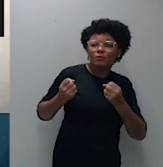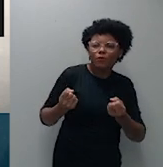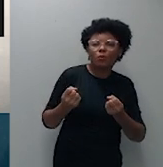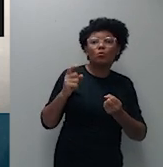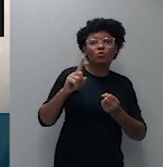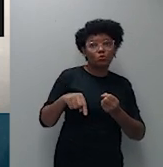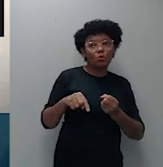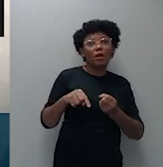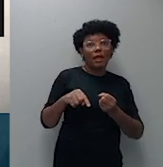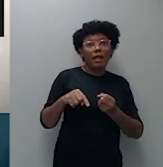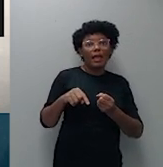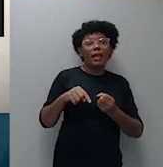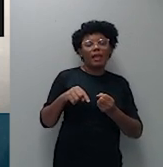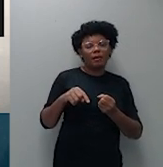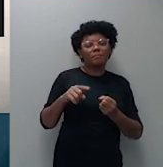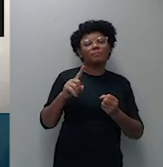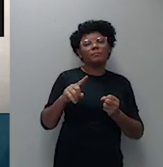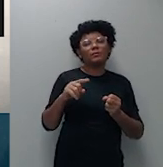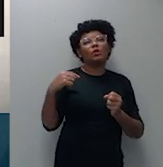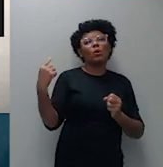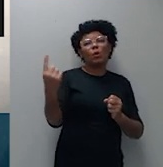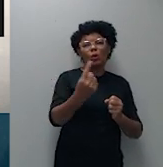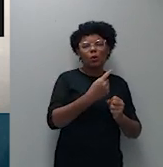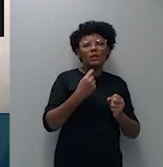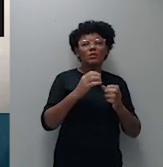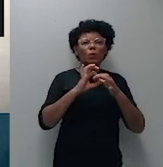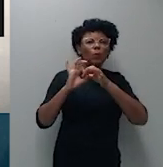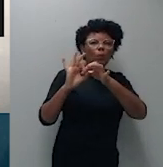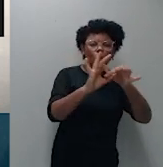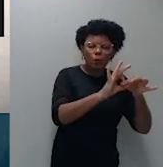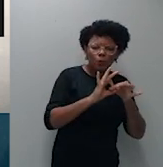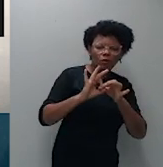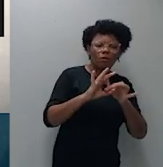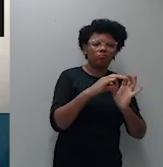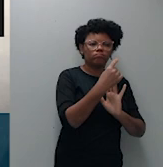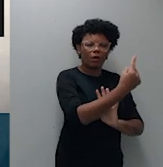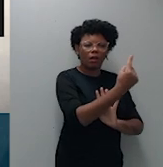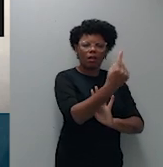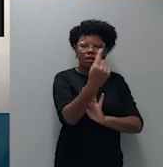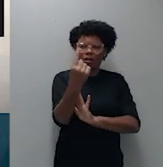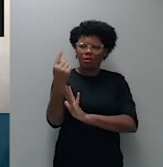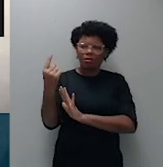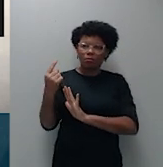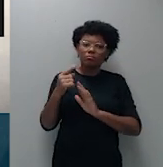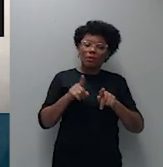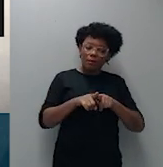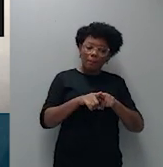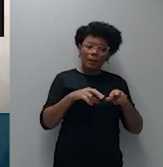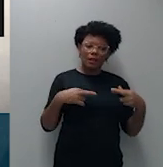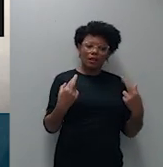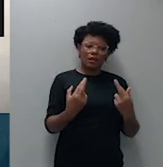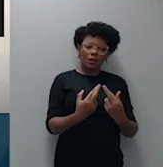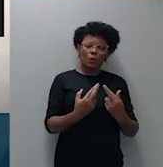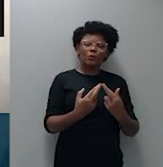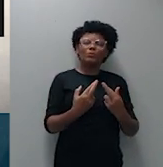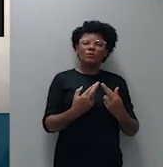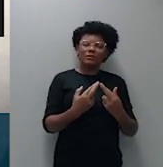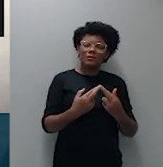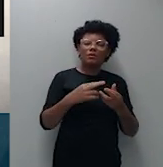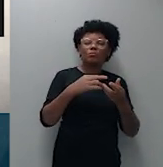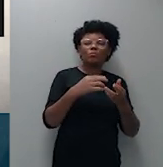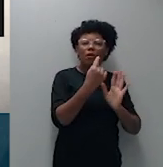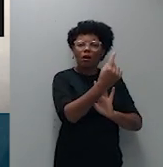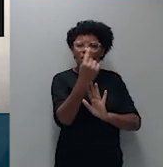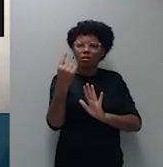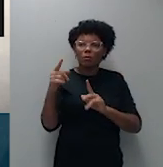dedicou fruto evidentemente do esforço coletivo de cada gabinete e da secretaria da 4ª turma